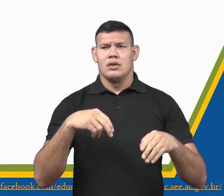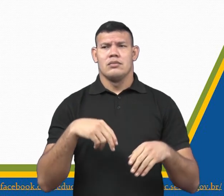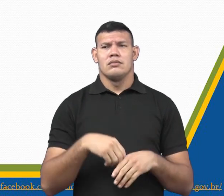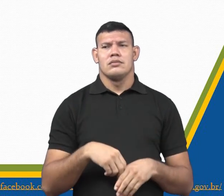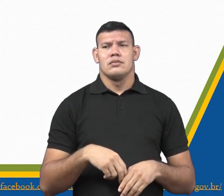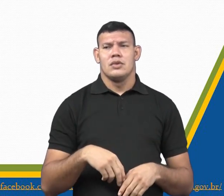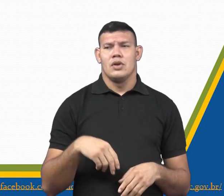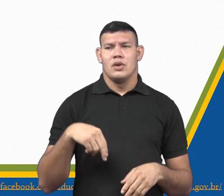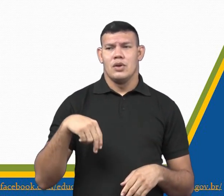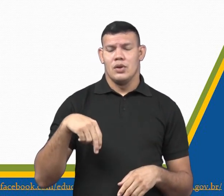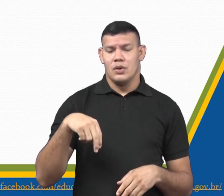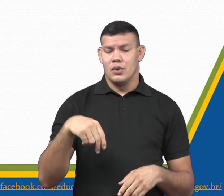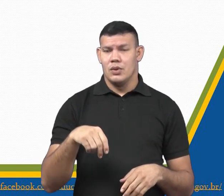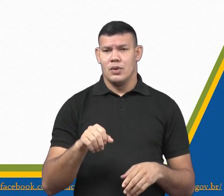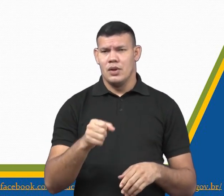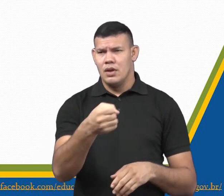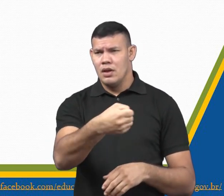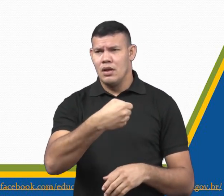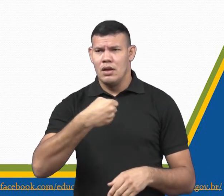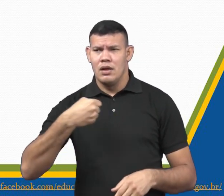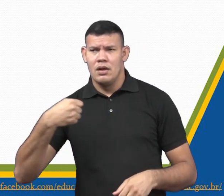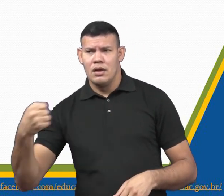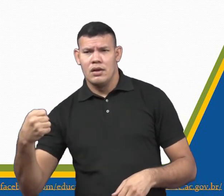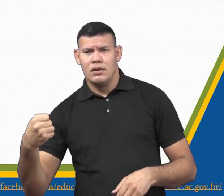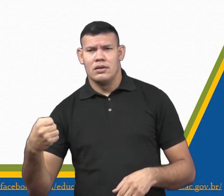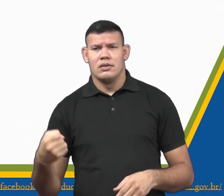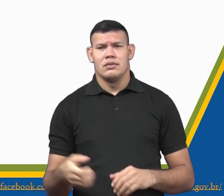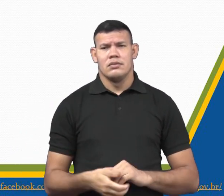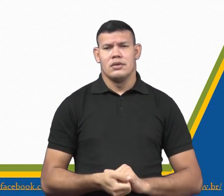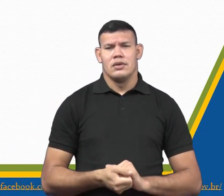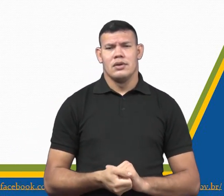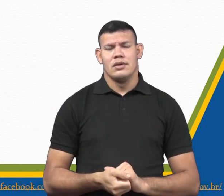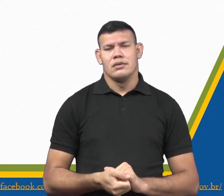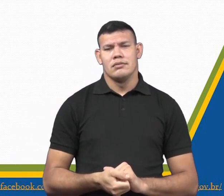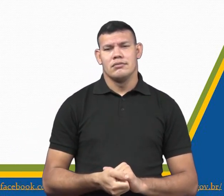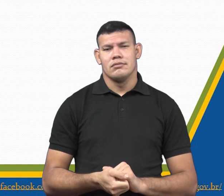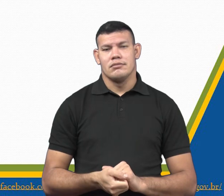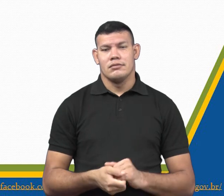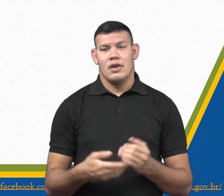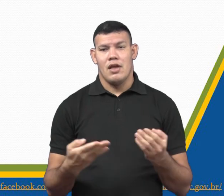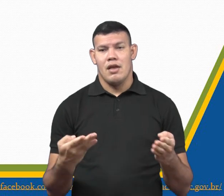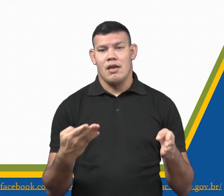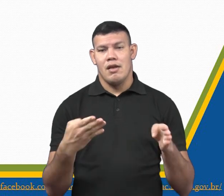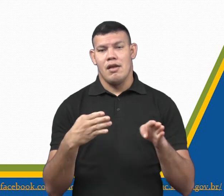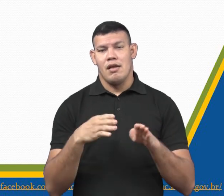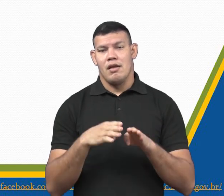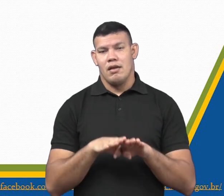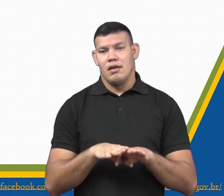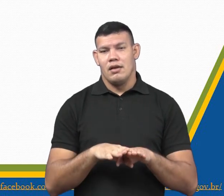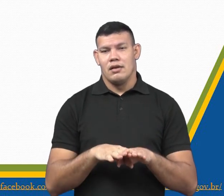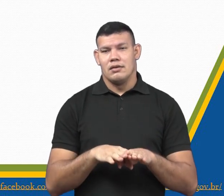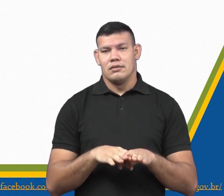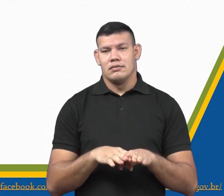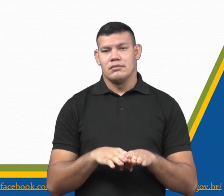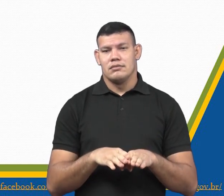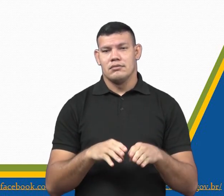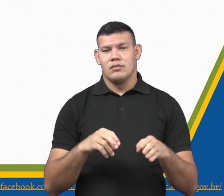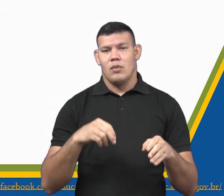meus sapatos. Desliguei a cama e deitei-me na luz. Tudo porque ele me deu um beijo de